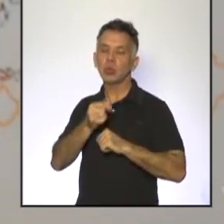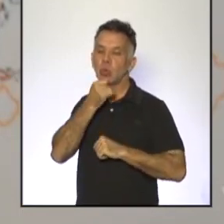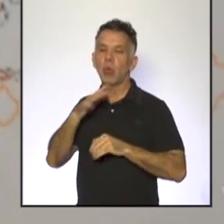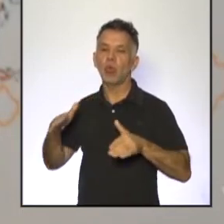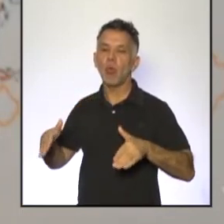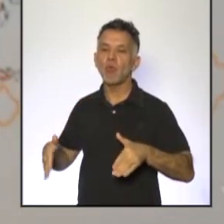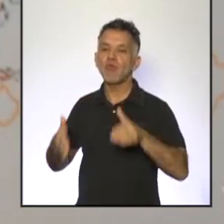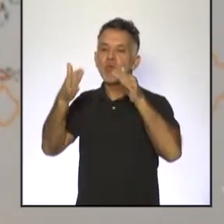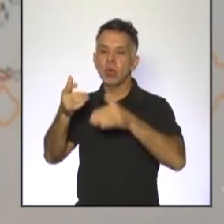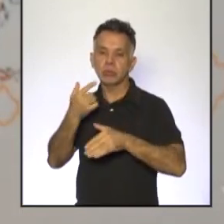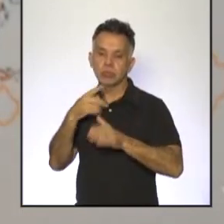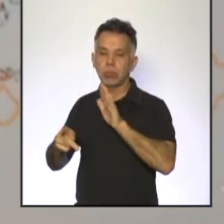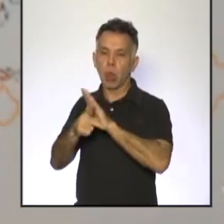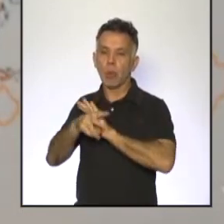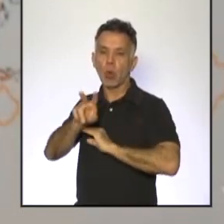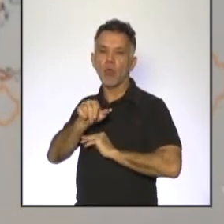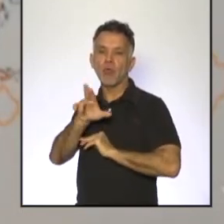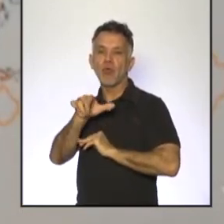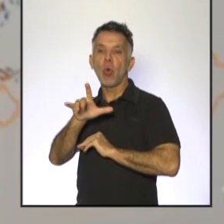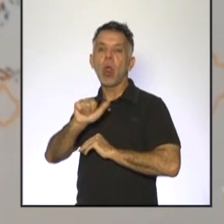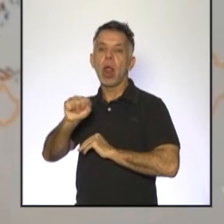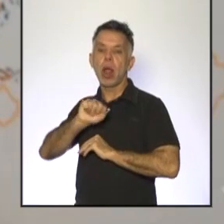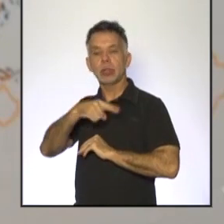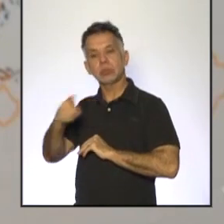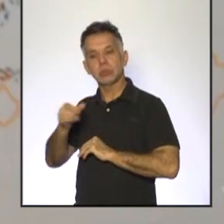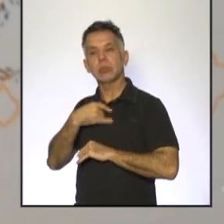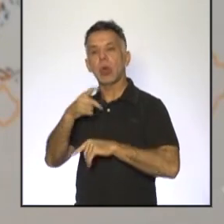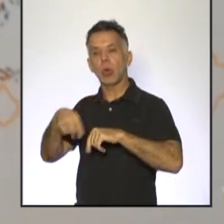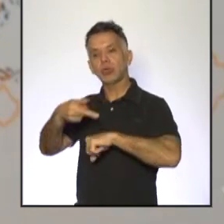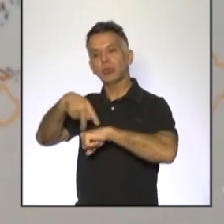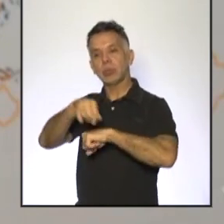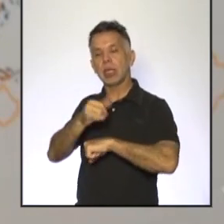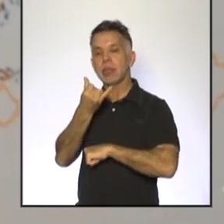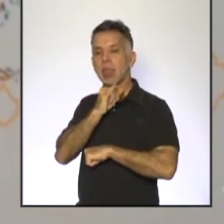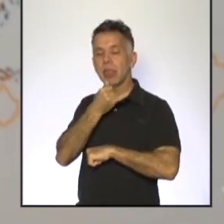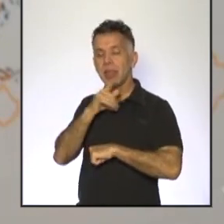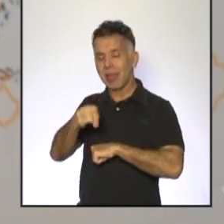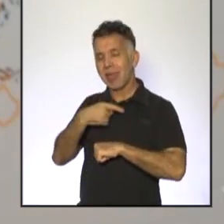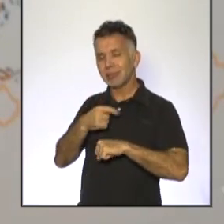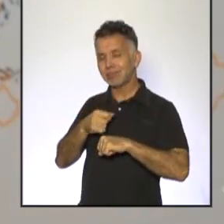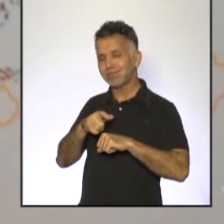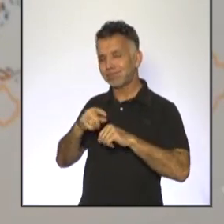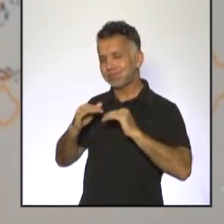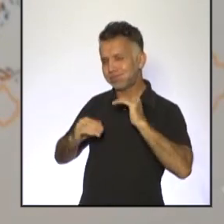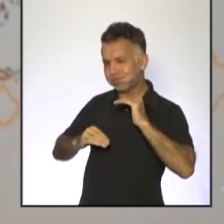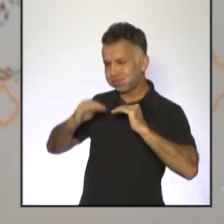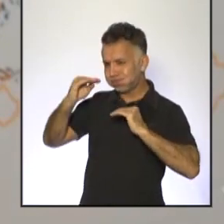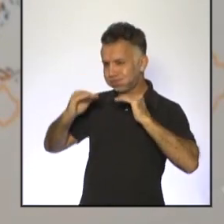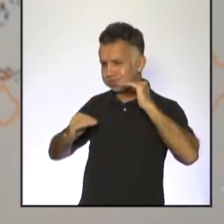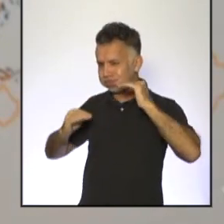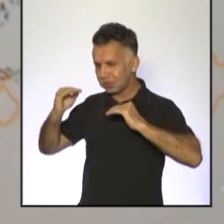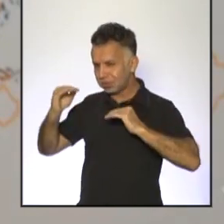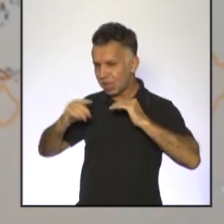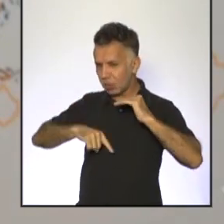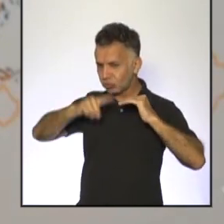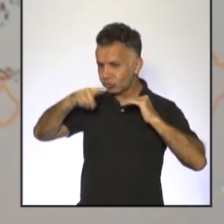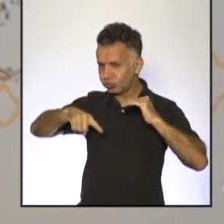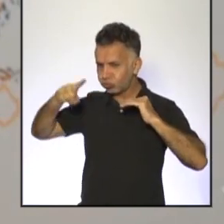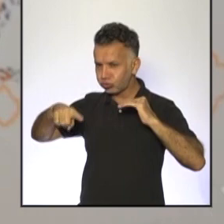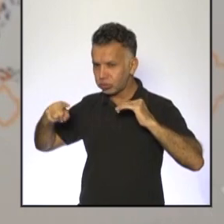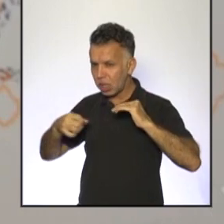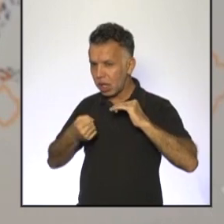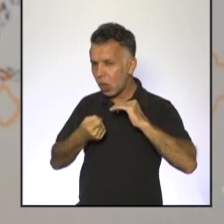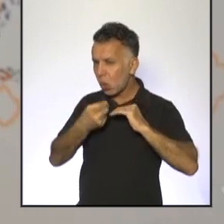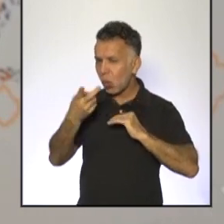Stromboli, o vulcão Vulcano também, na Itália. E nessa escala de intensidade, ele mensura, quantifica